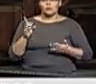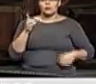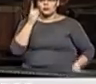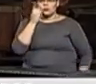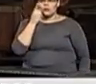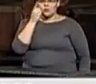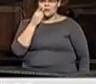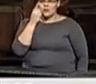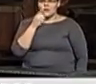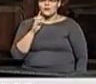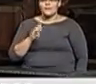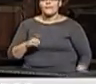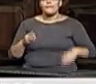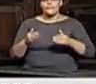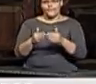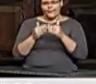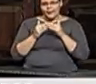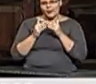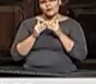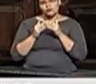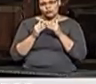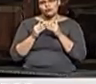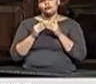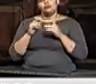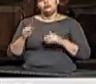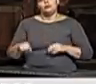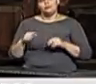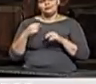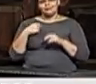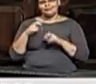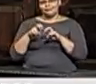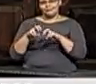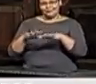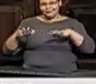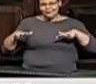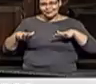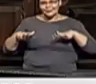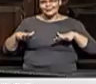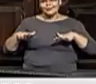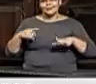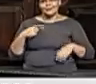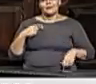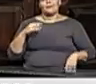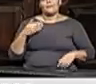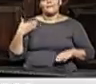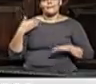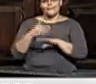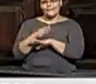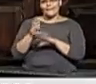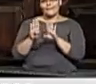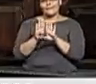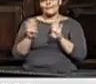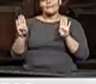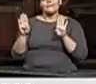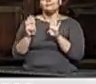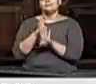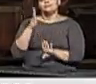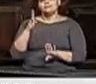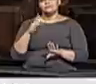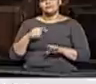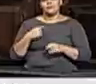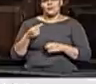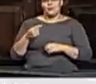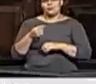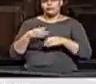sessão extraordinária aqui no plenário, deputado. E manda pôr tapete vermelho na entrada e todo branco